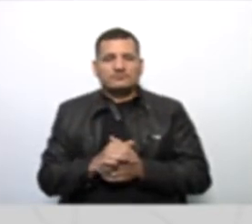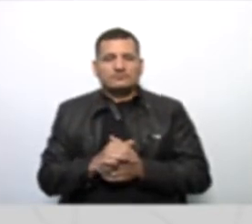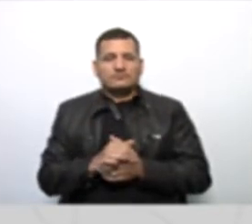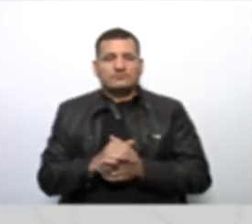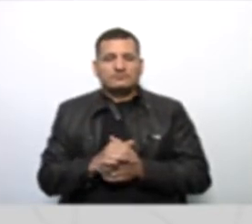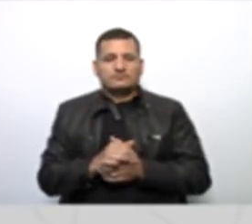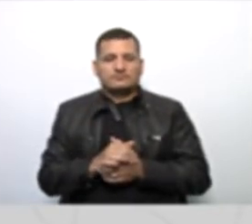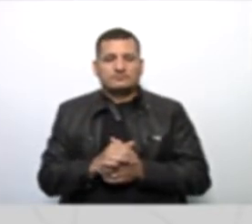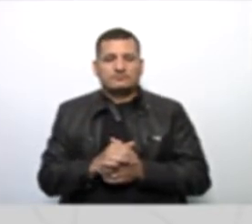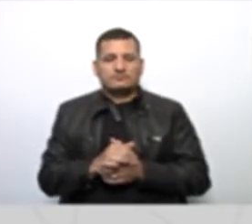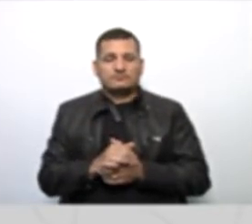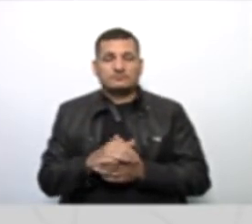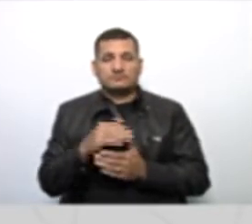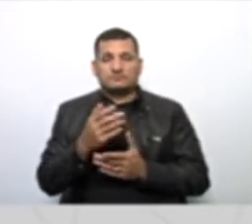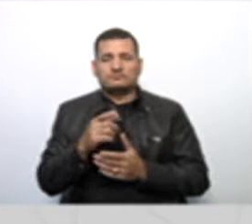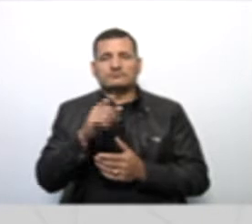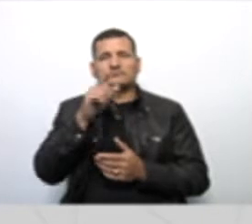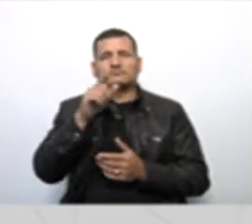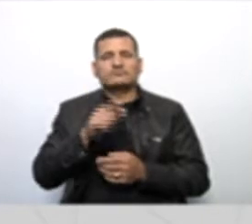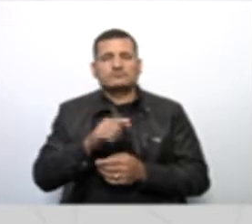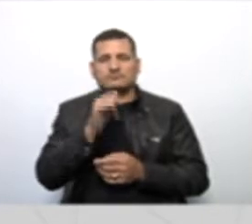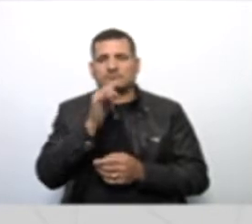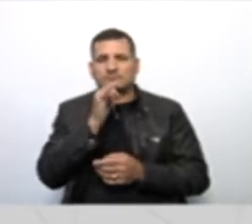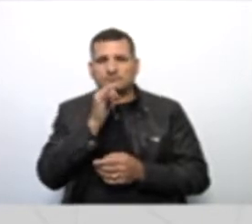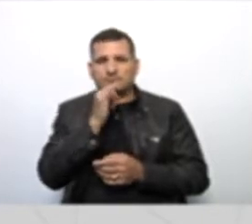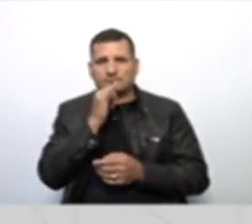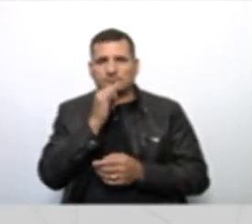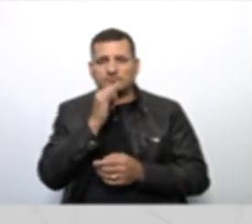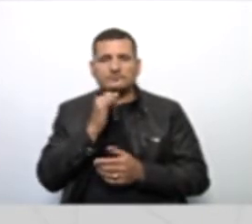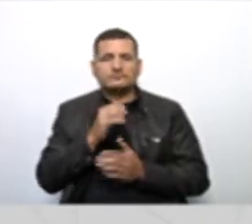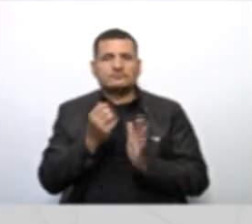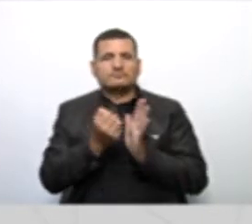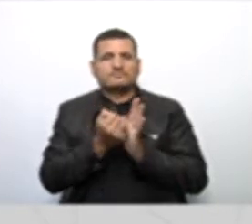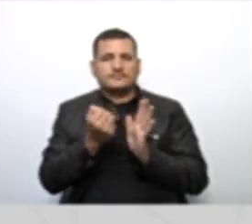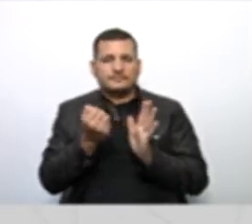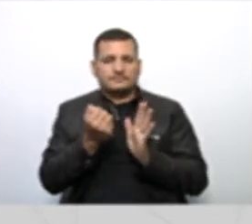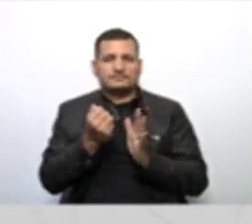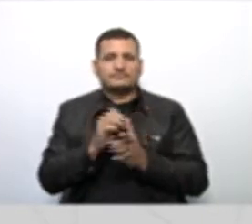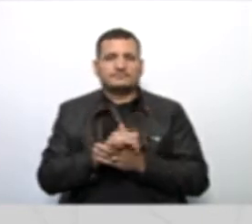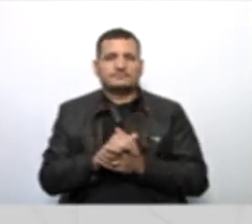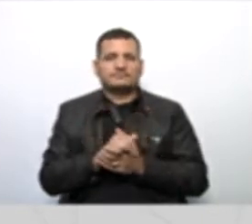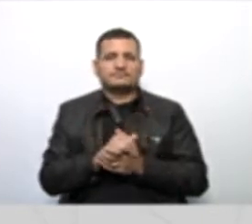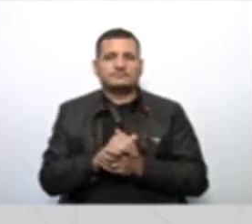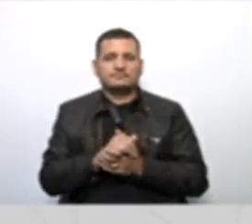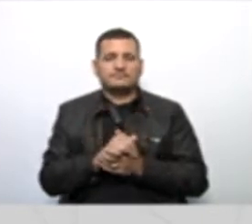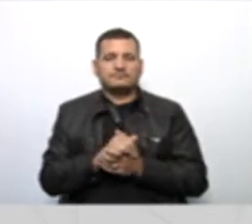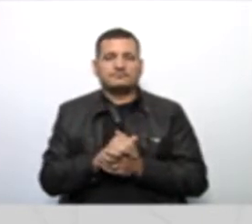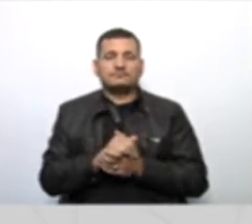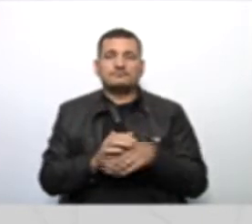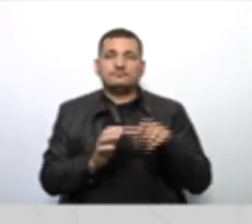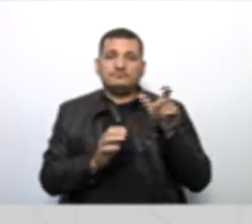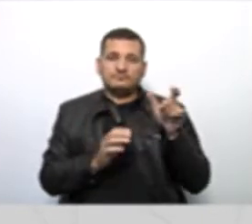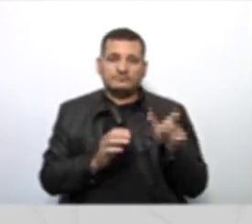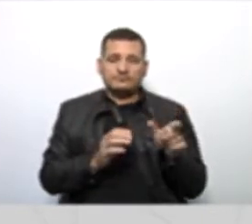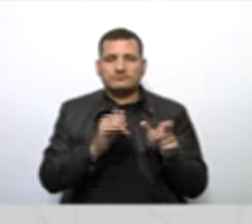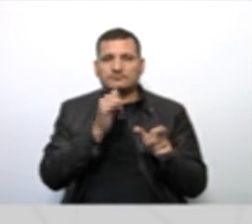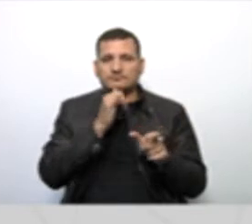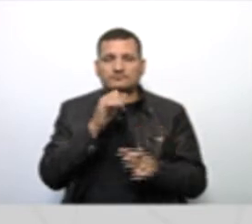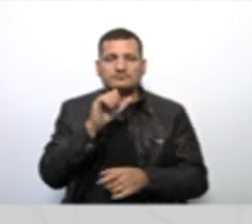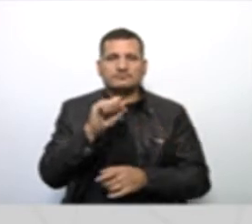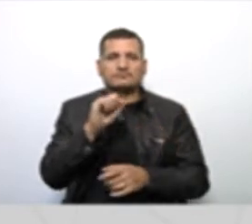Então, ó, observe aqui. Esses aqui são exemplos de marcas, tá bom? Ó, marcas. E aqui são